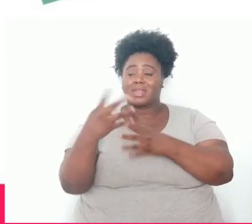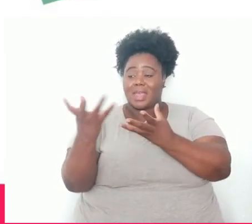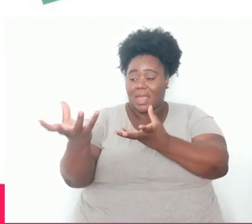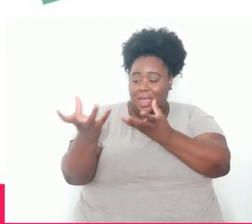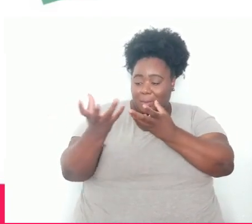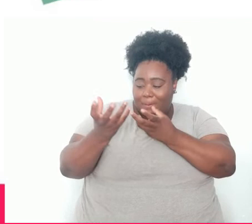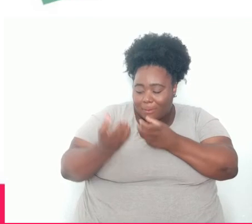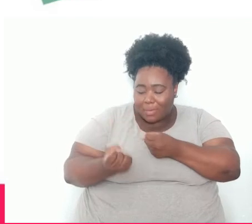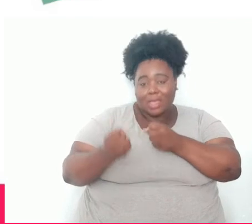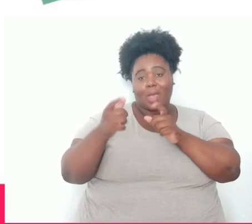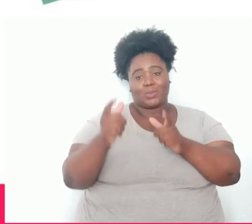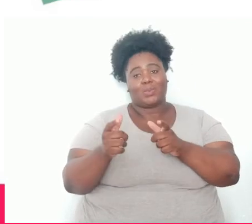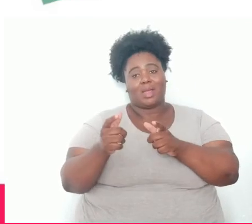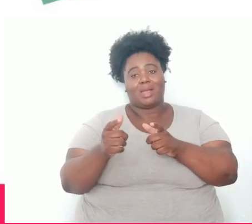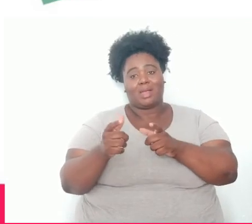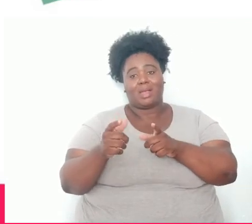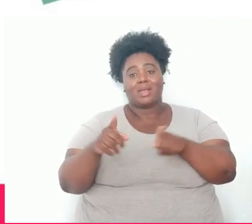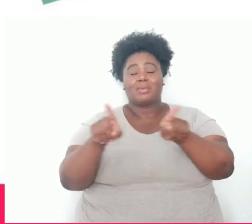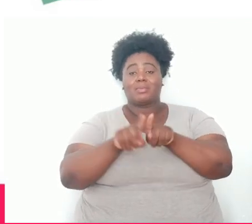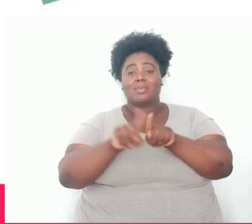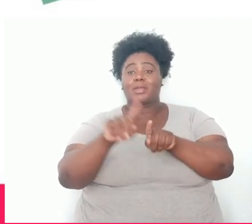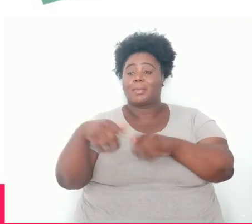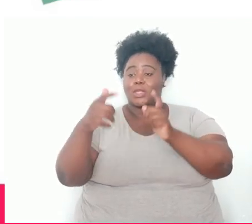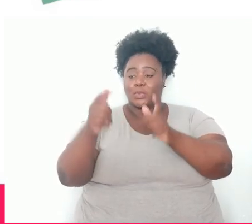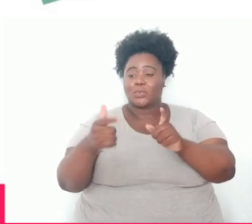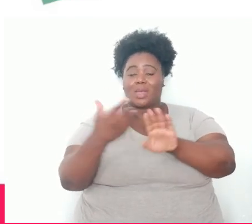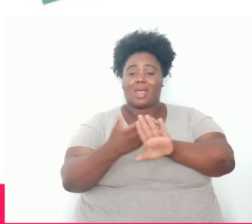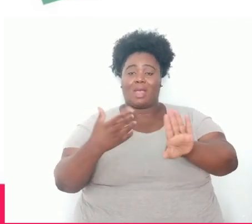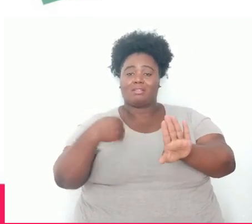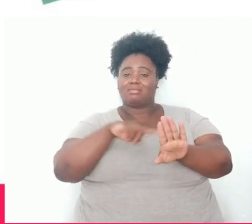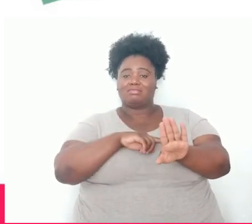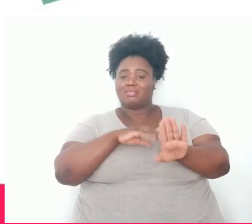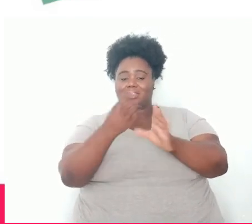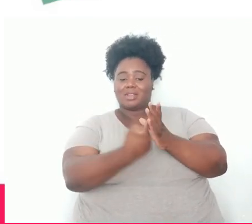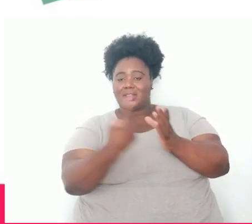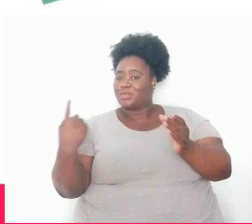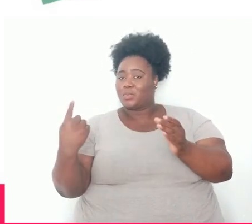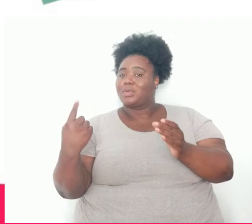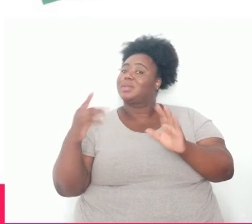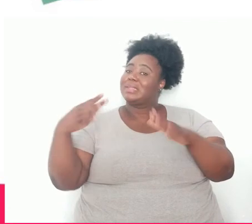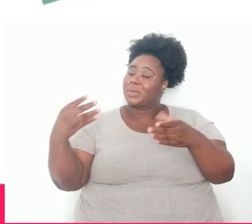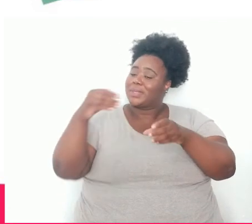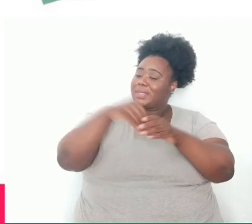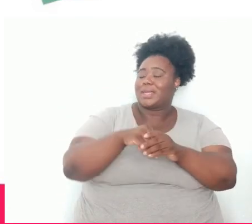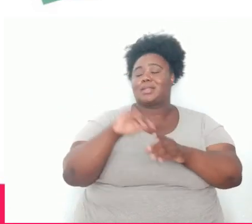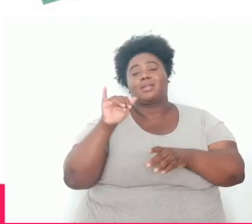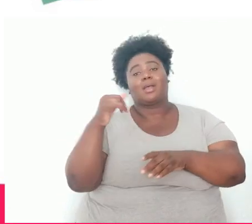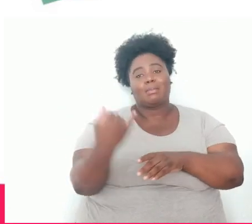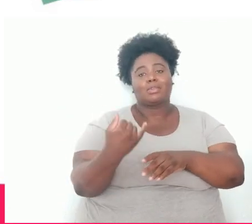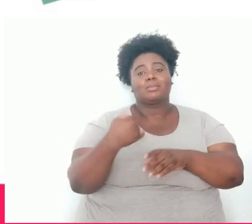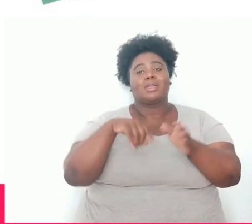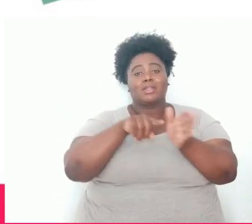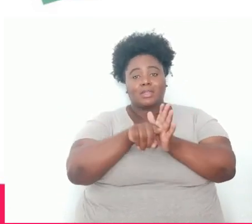se apropriar dos espaços, inclusive daqueles que nos excluem. Então, dentro dessa